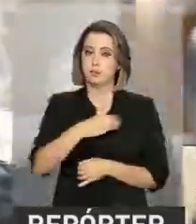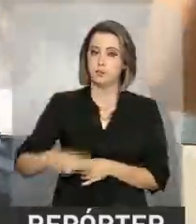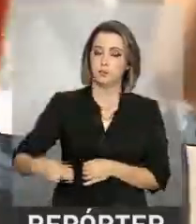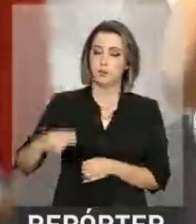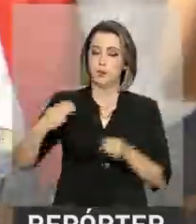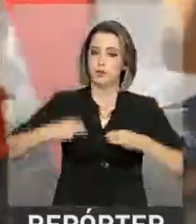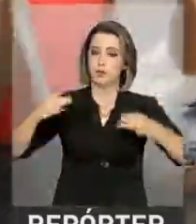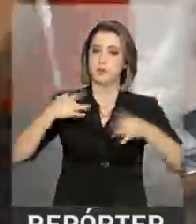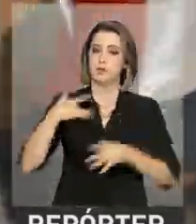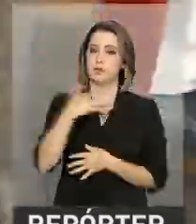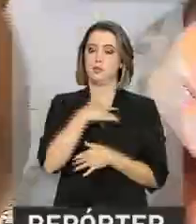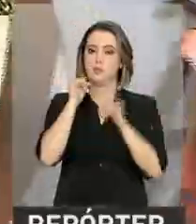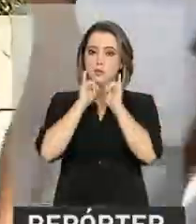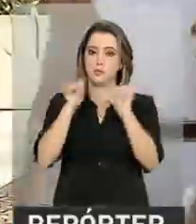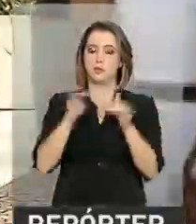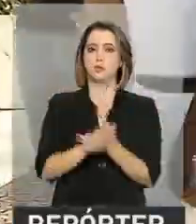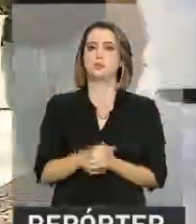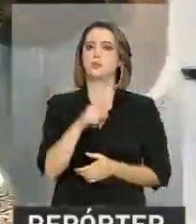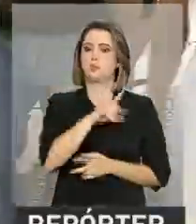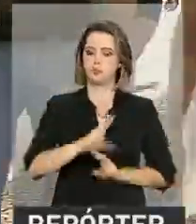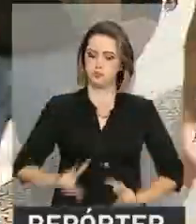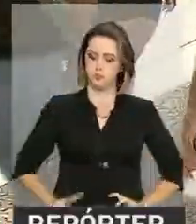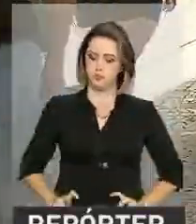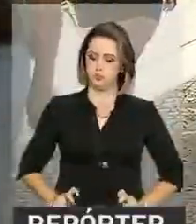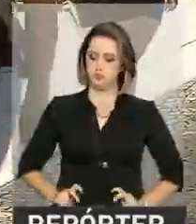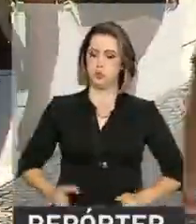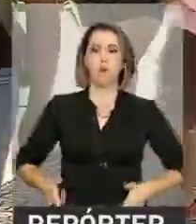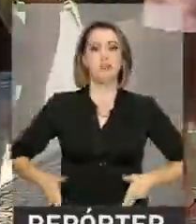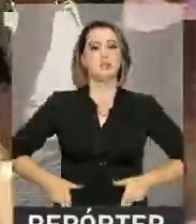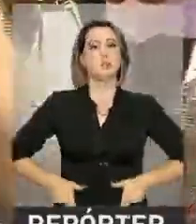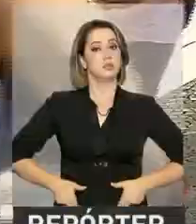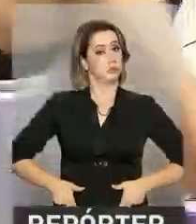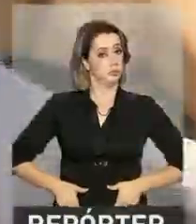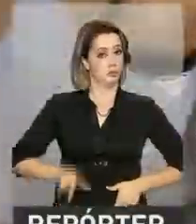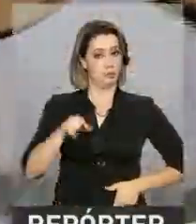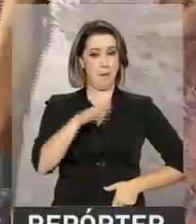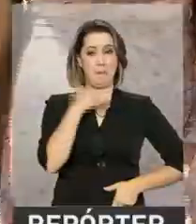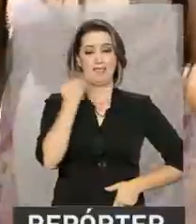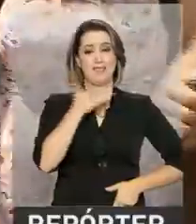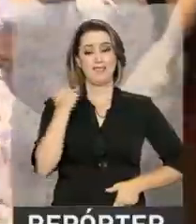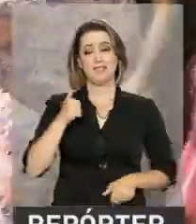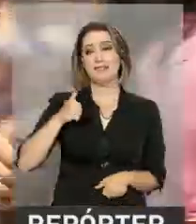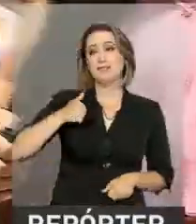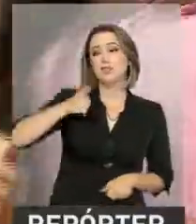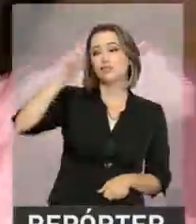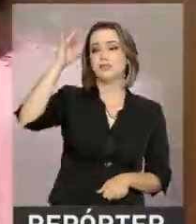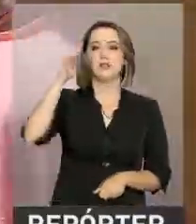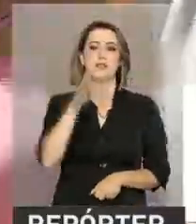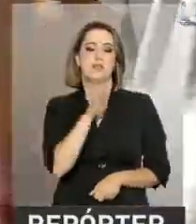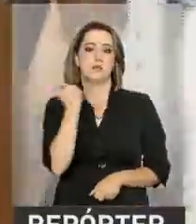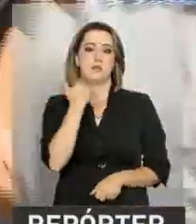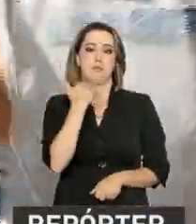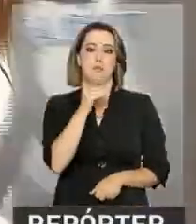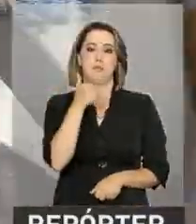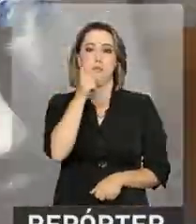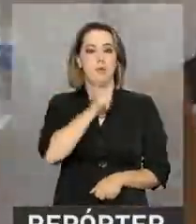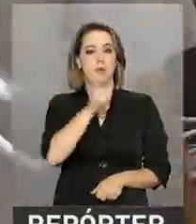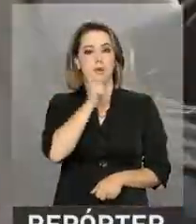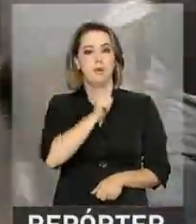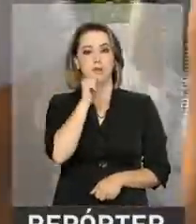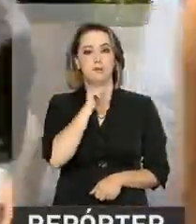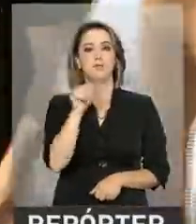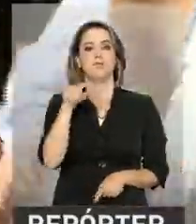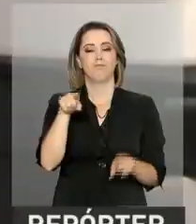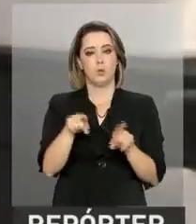O câncer de colo do útero mata mais de 5 mil mulheres por ano no Brasil. A principal causa desse tipo de câncer é o